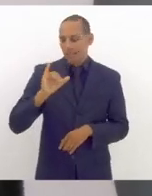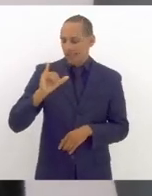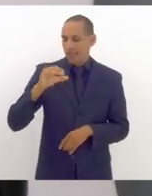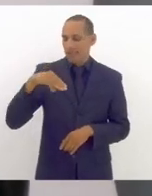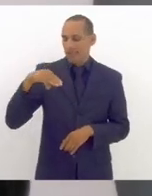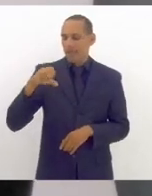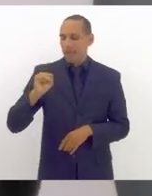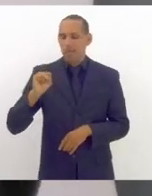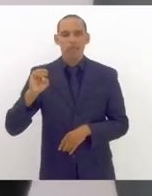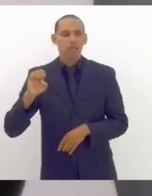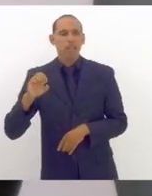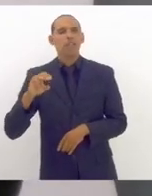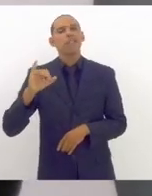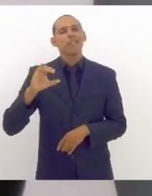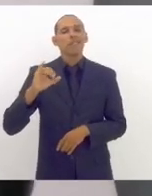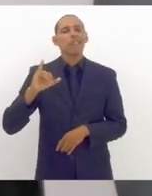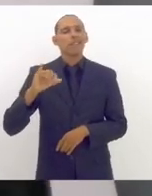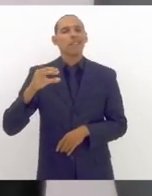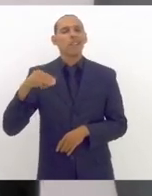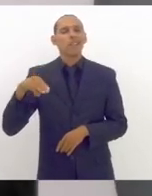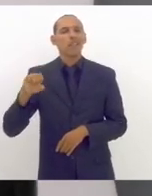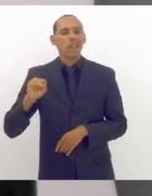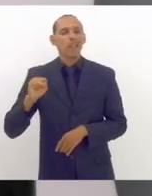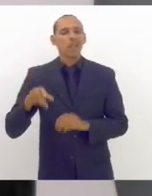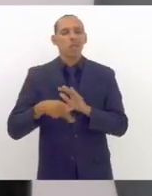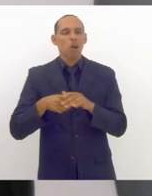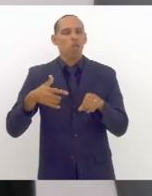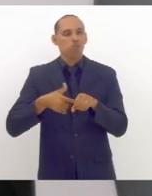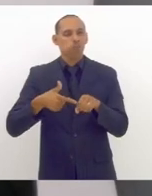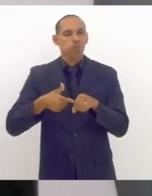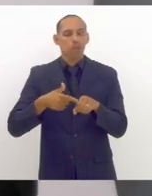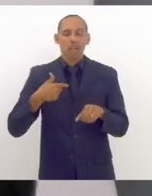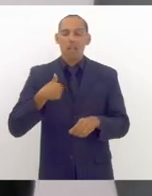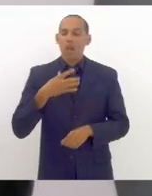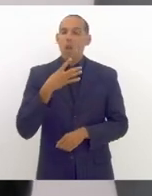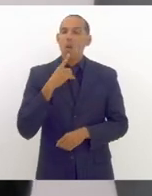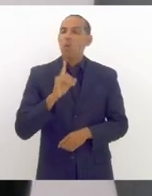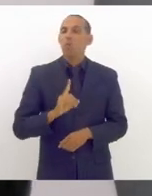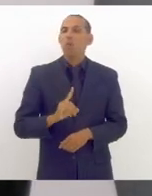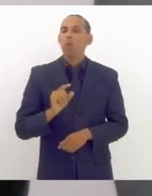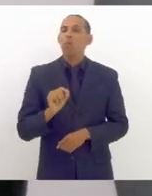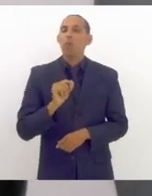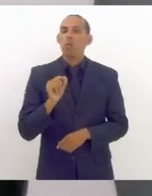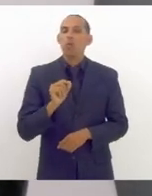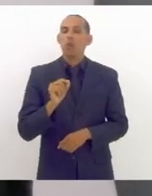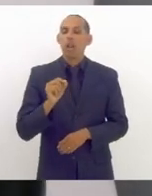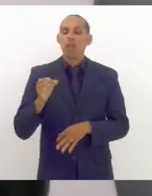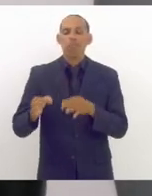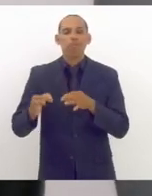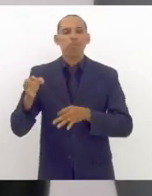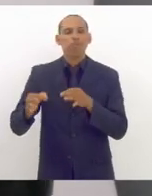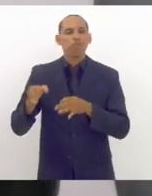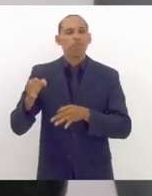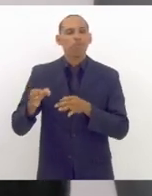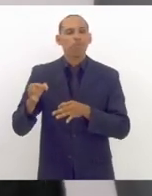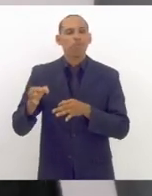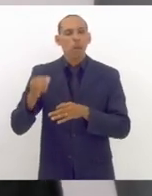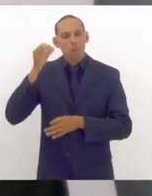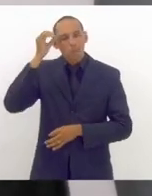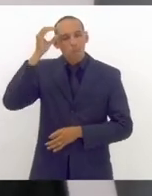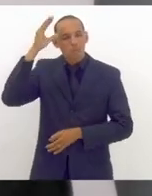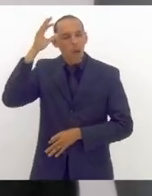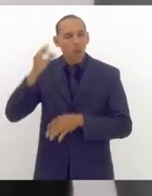combustível eu não tenho conhecimento jurídico conhecimento da